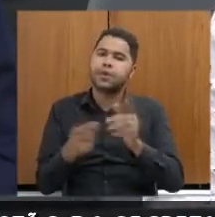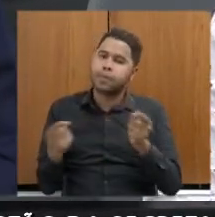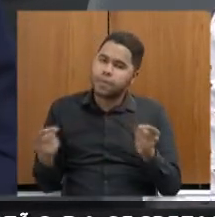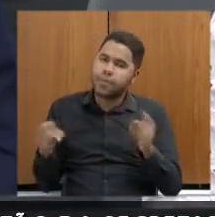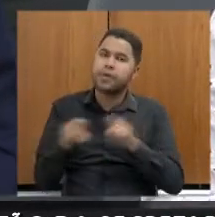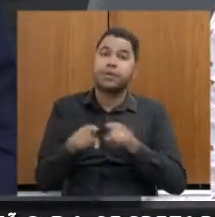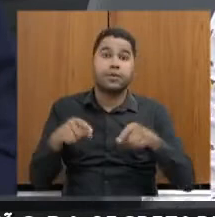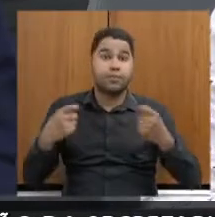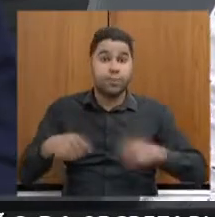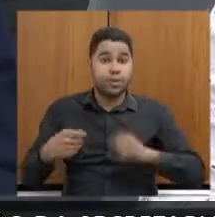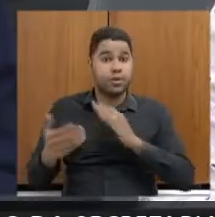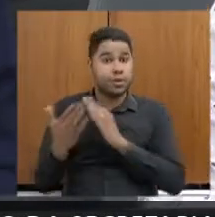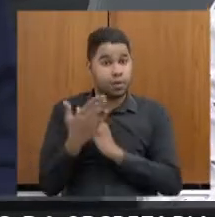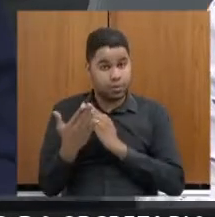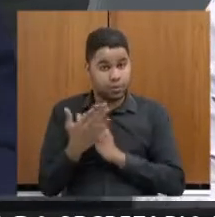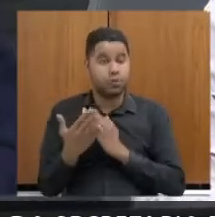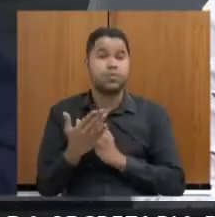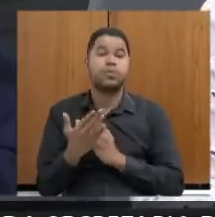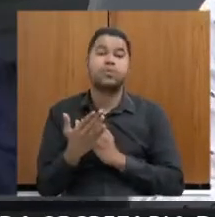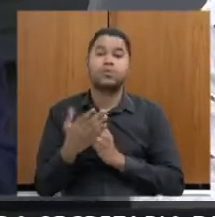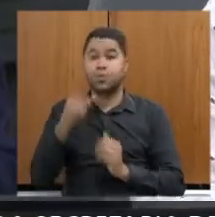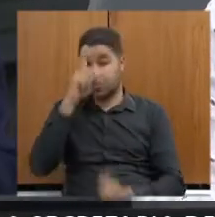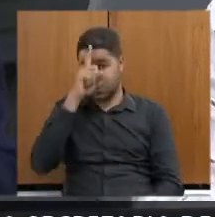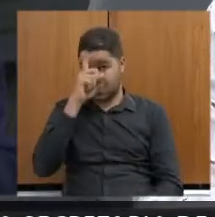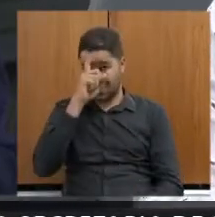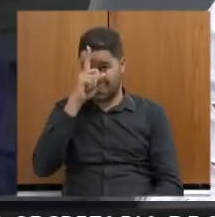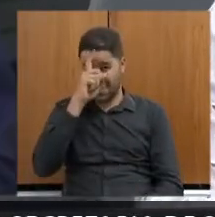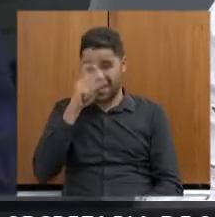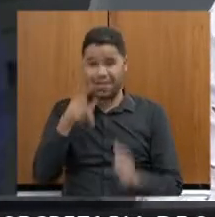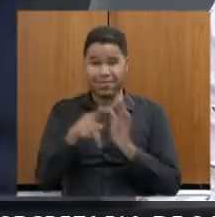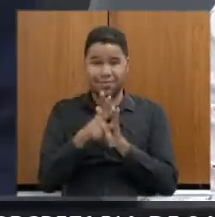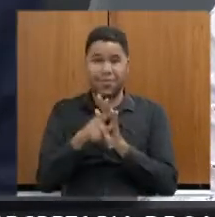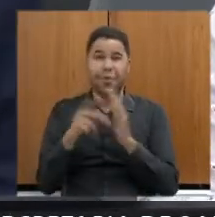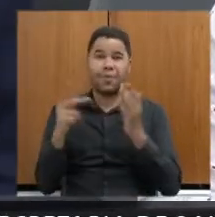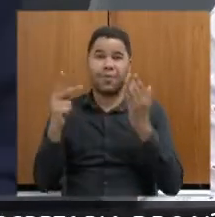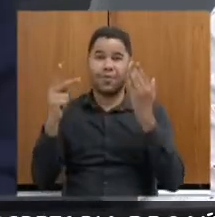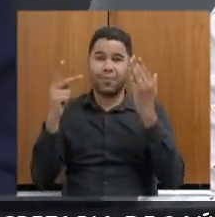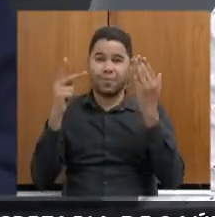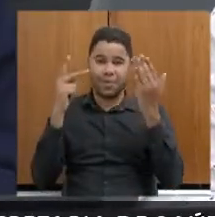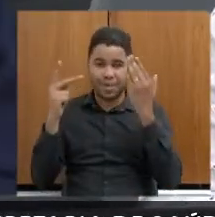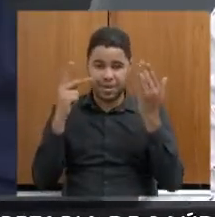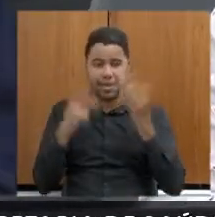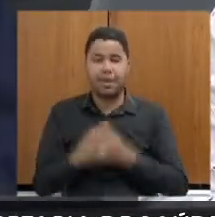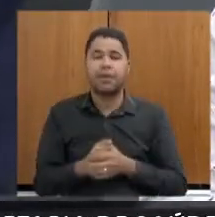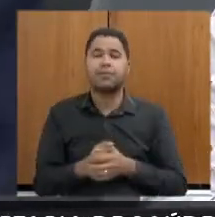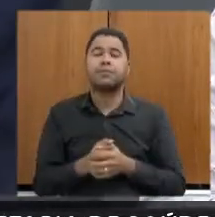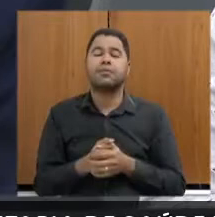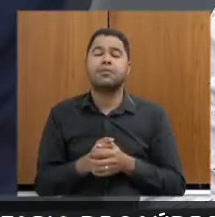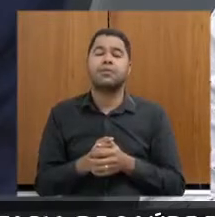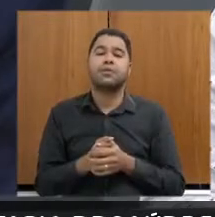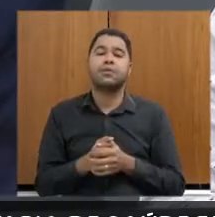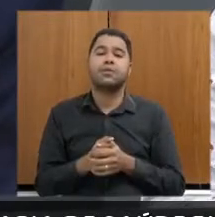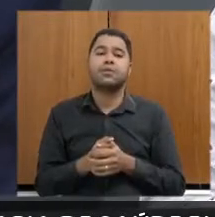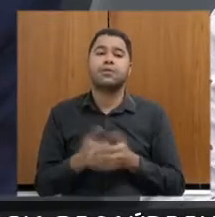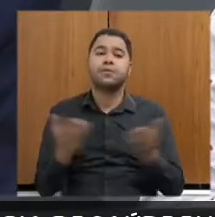parceria precisa muito da sua ajuda quando favor aí dos hospitais psiquiátricos São Sebastião do Paraíso Hospital Jesus Silveira agora a